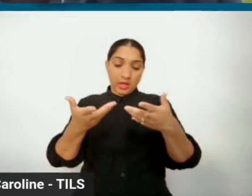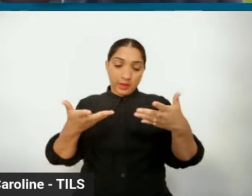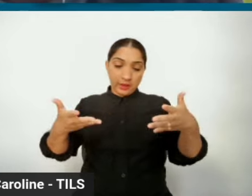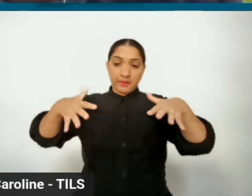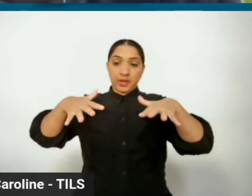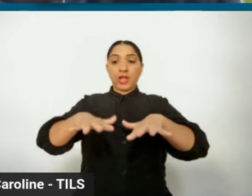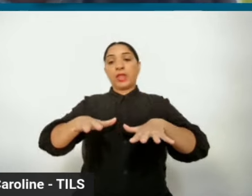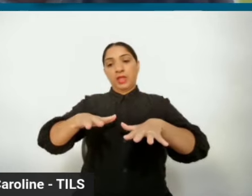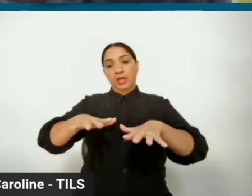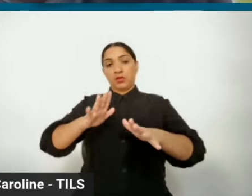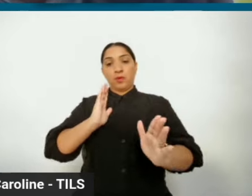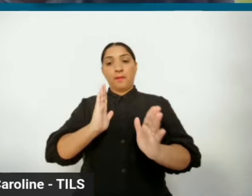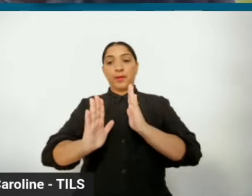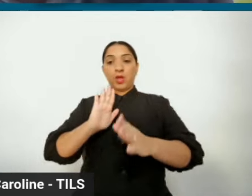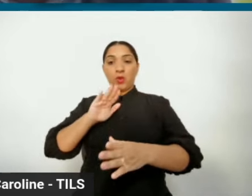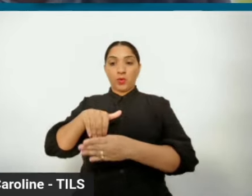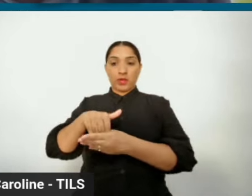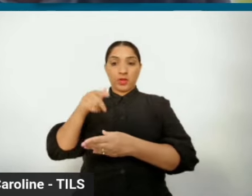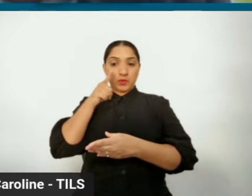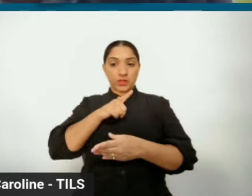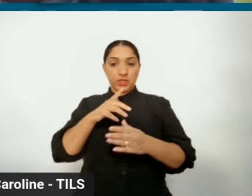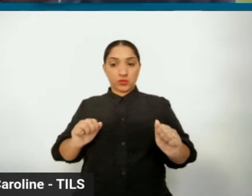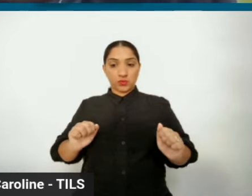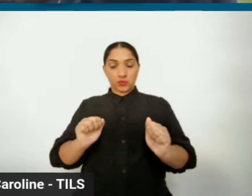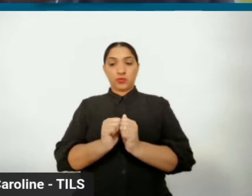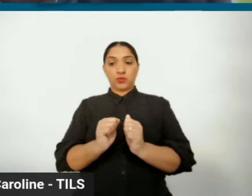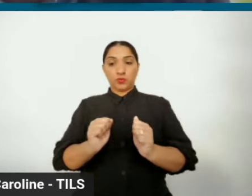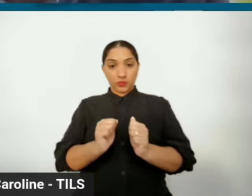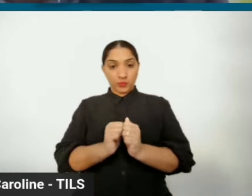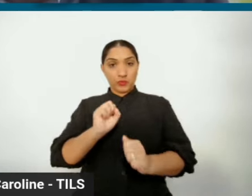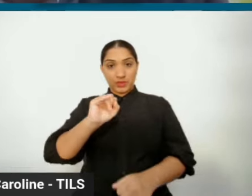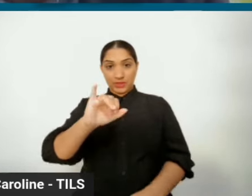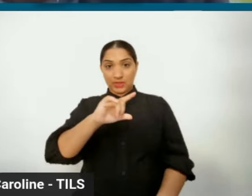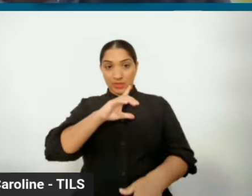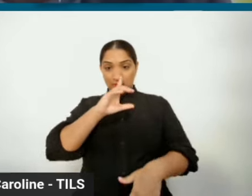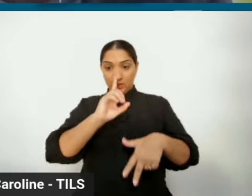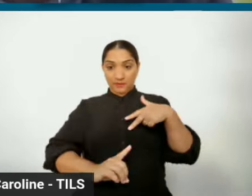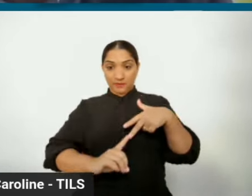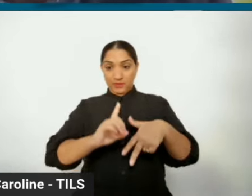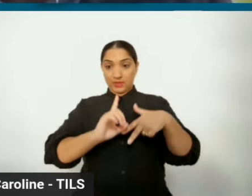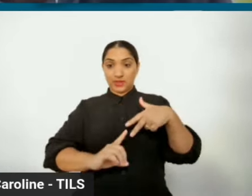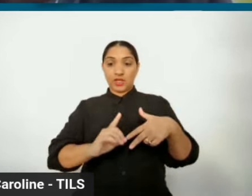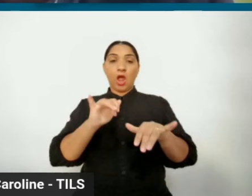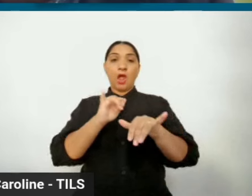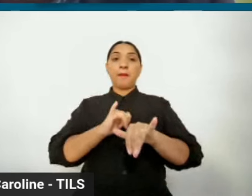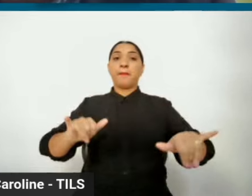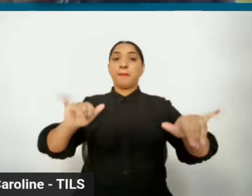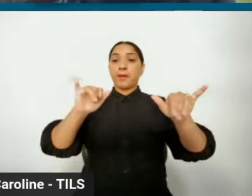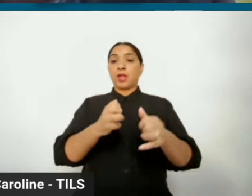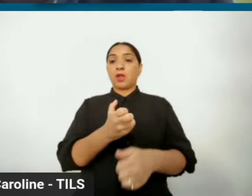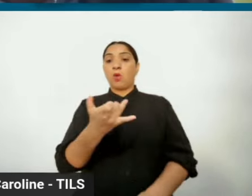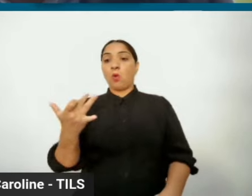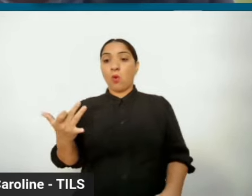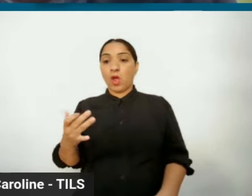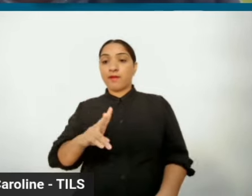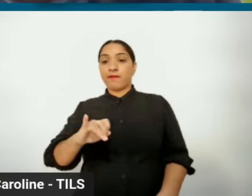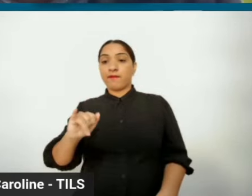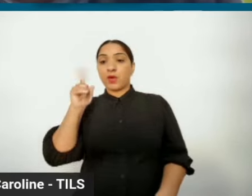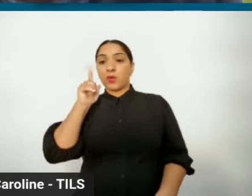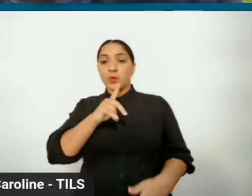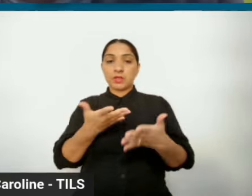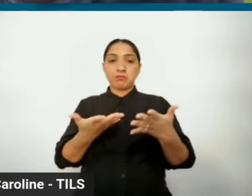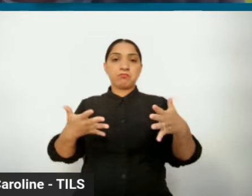o eleitorado com deficiência, como serão as campanhas, enfim, que tipo de acessibilidade